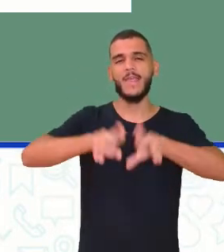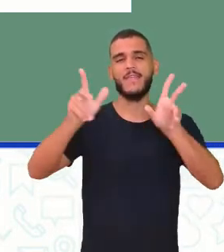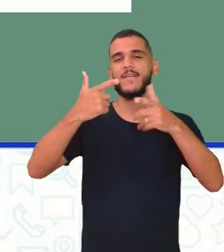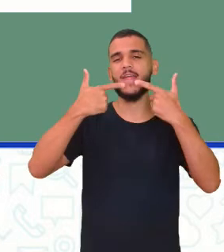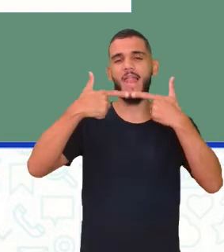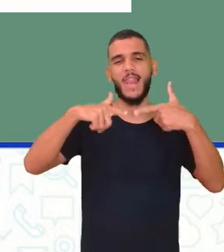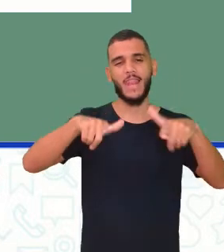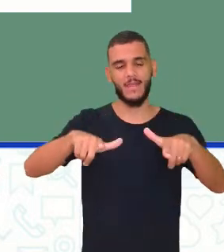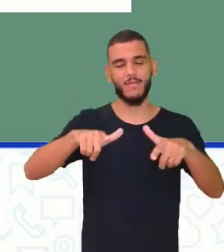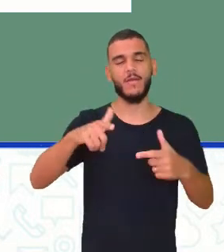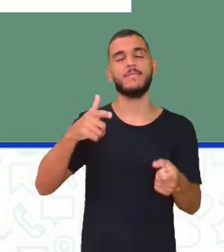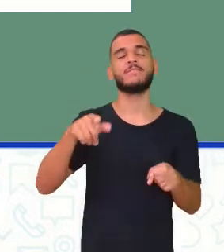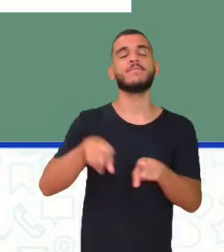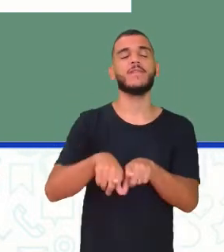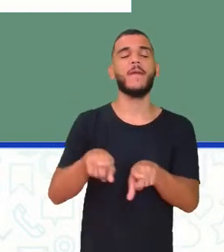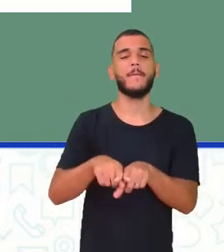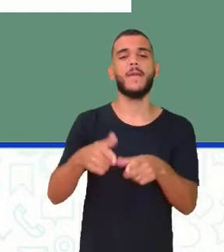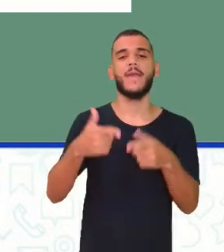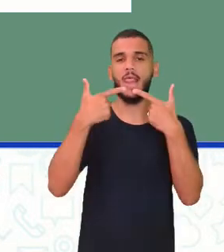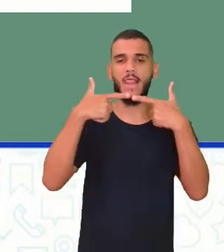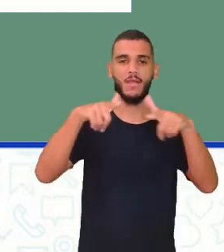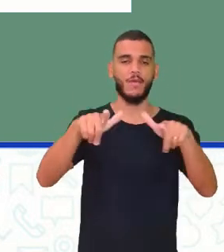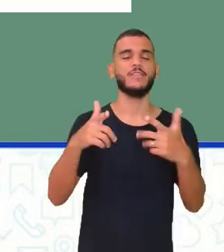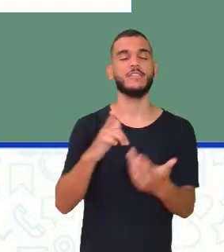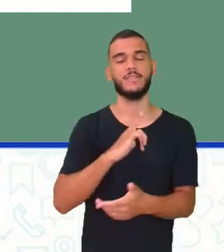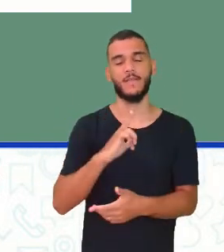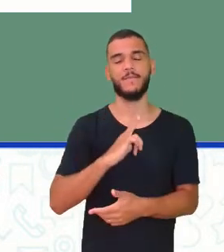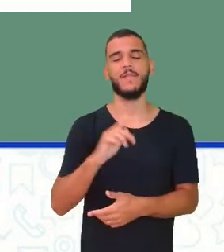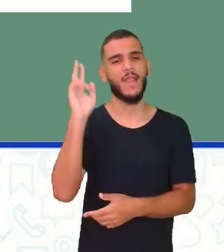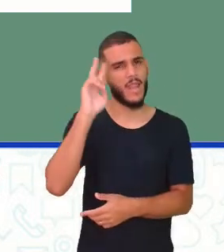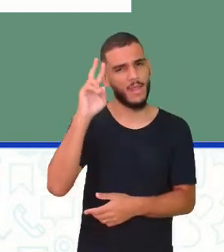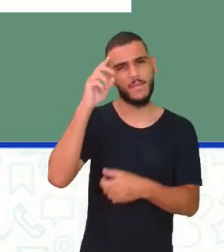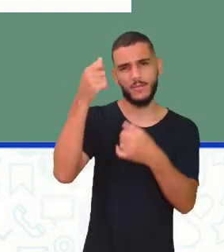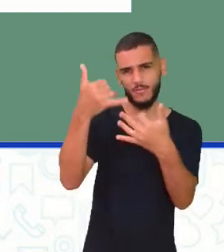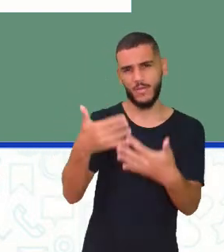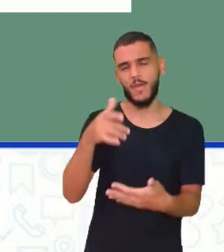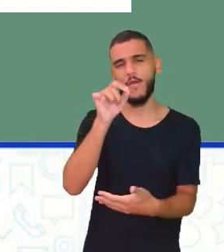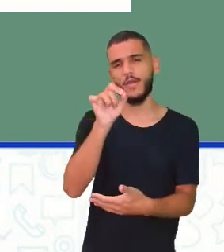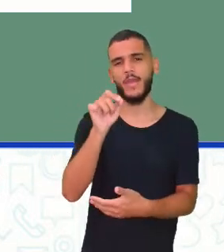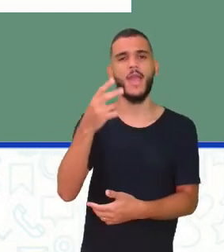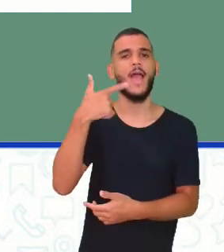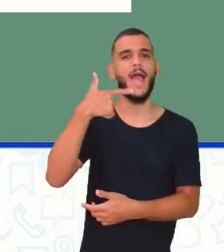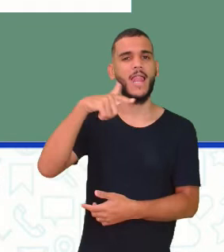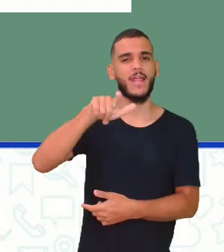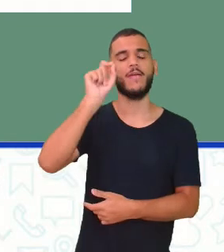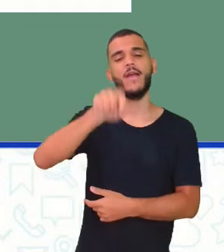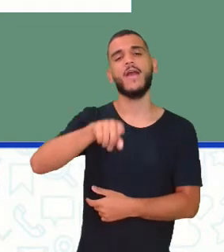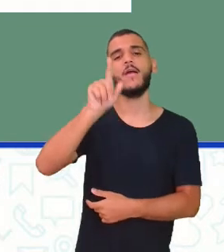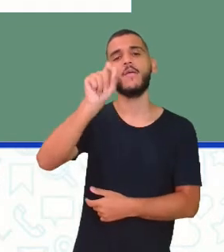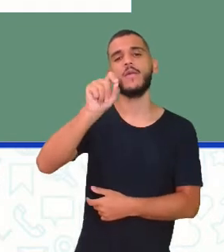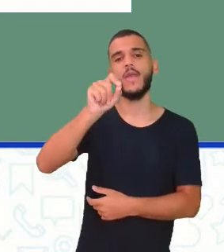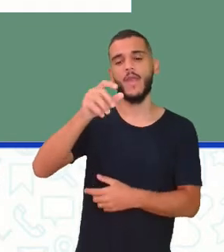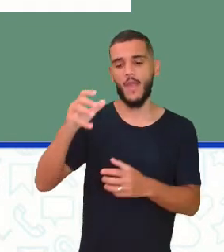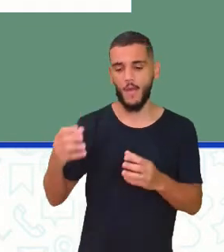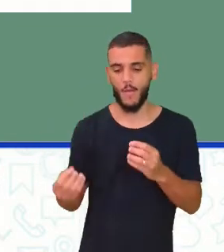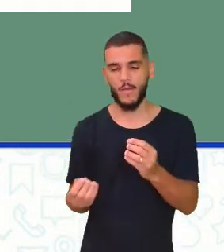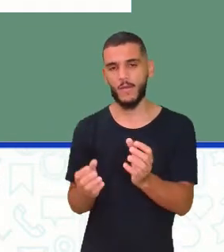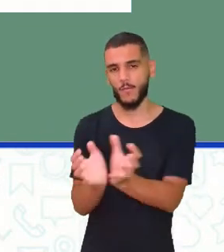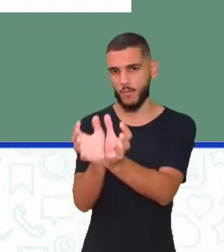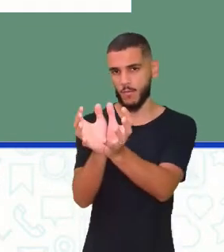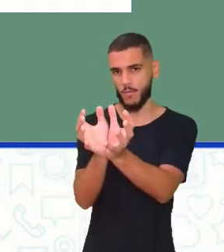da linguagem. Lembra que eu falei que a língua ela é coletiva, não é, minha gente?